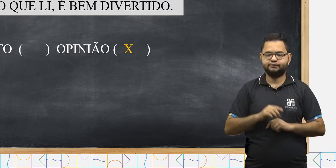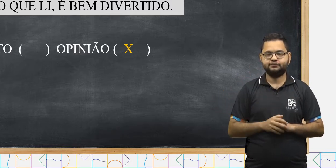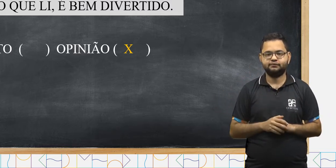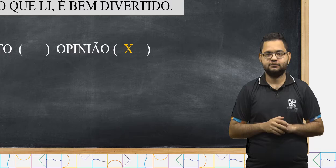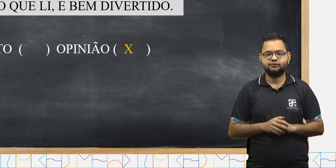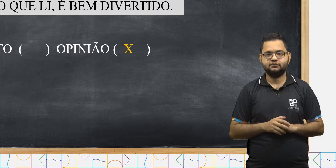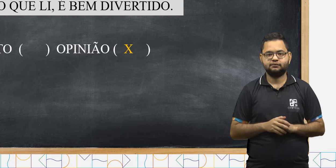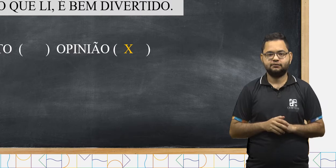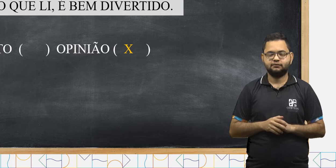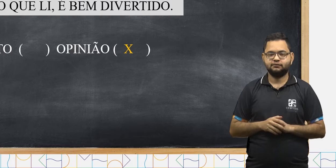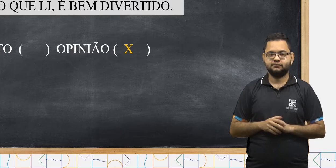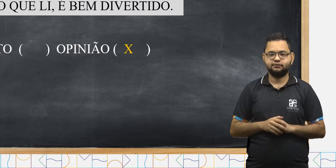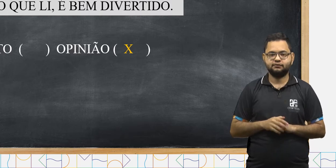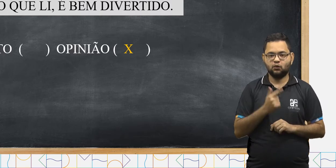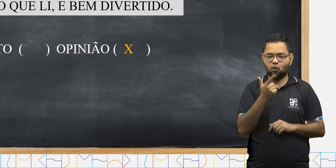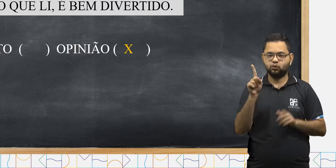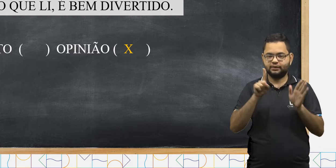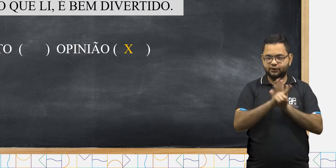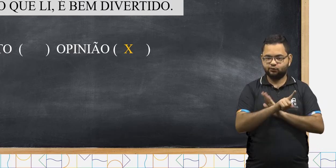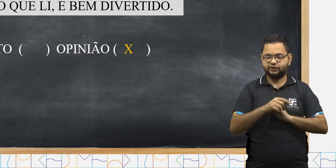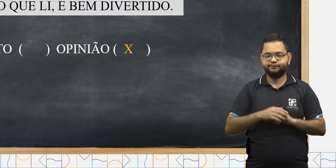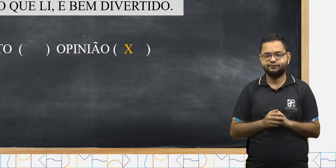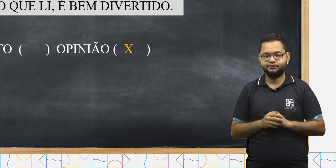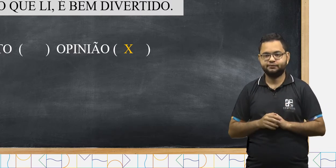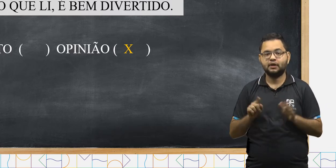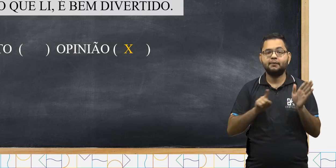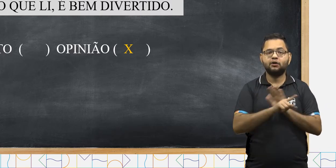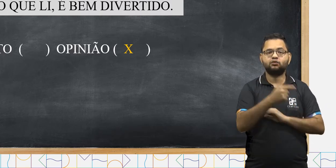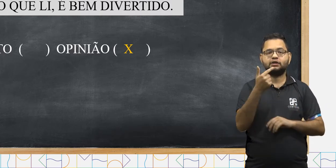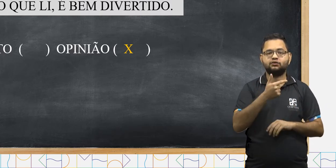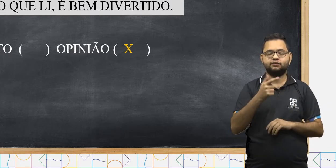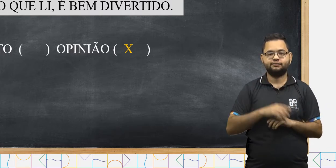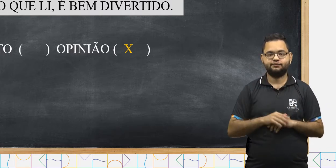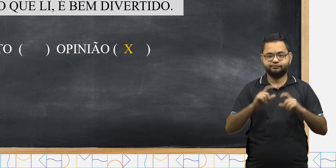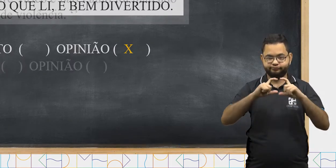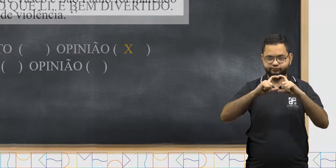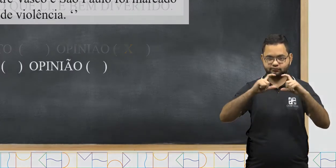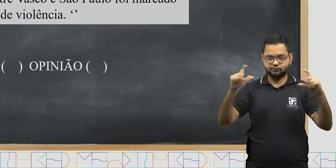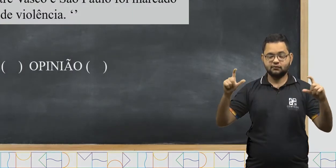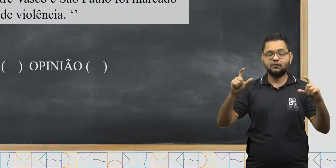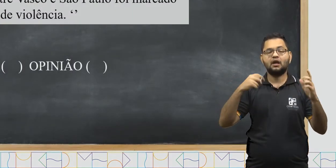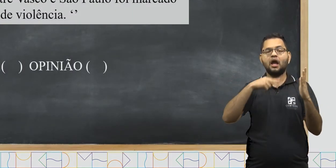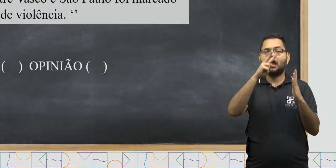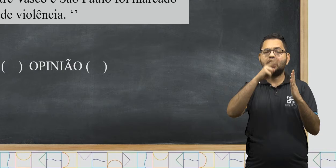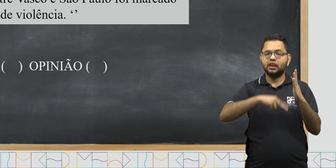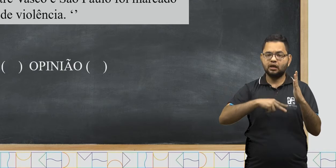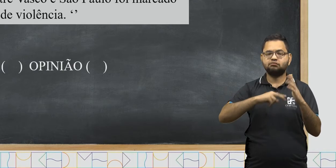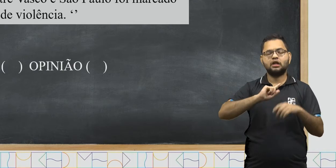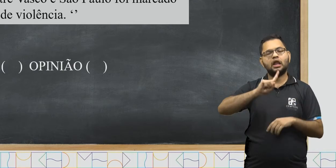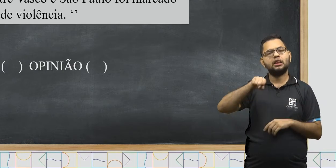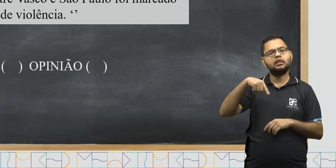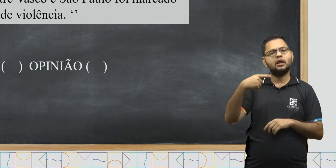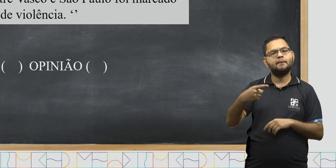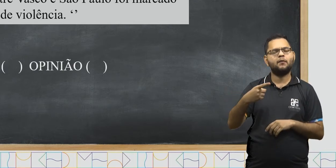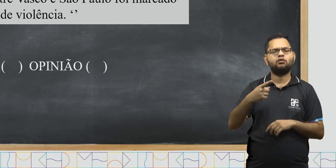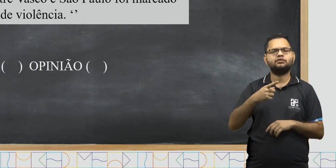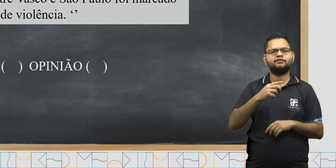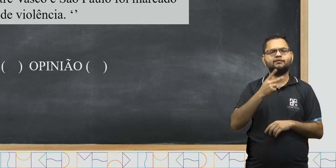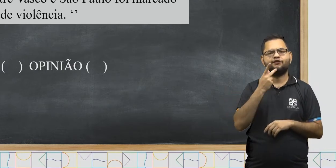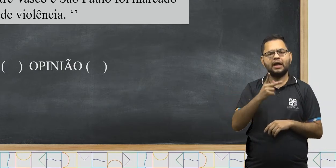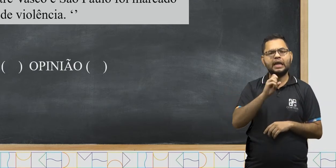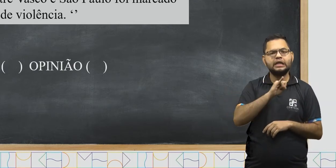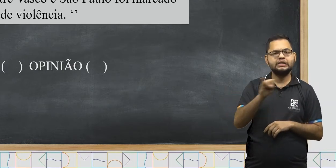tem a sua. Passemos agora para a atividade número 2. Leia o texto abaixo e